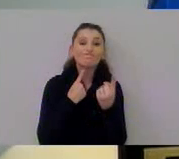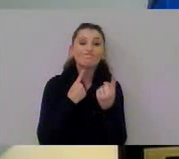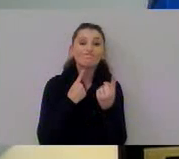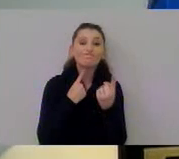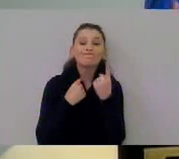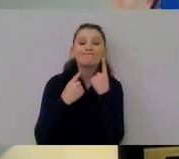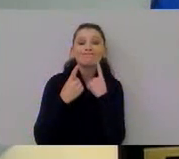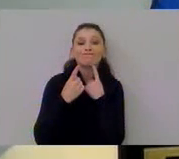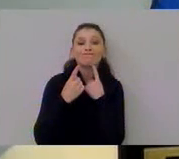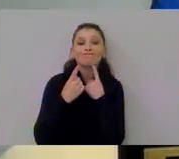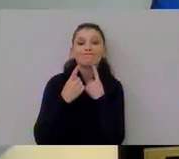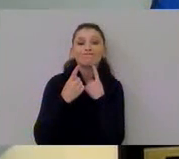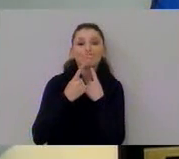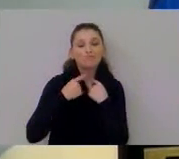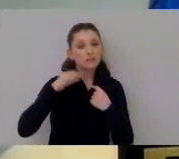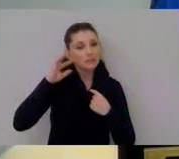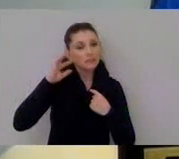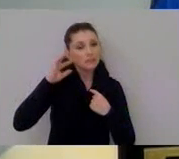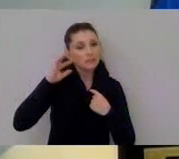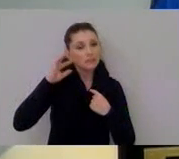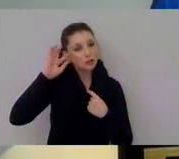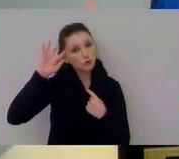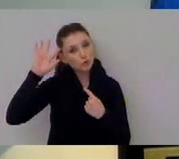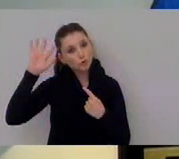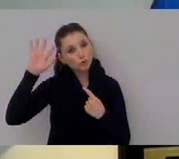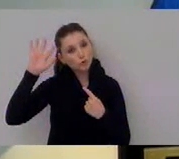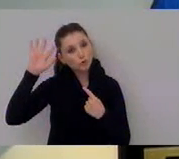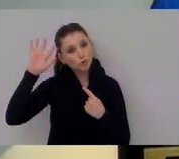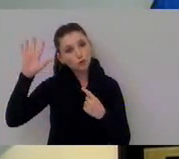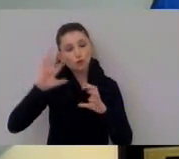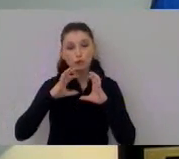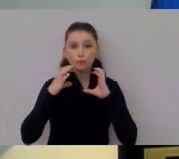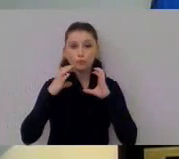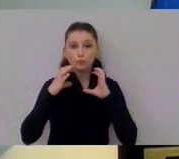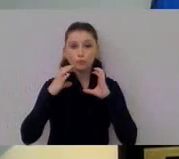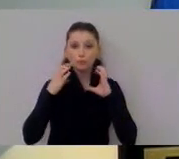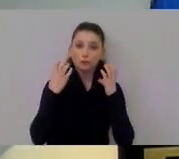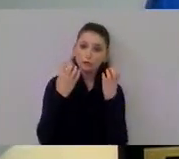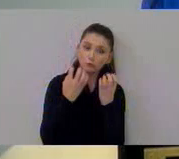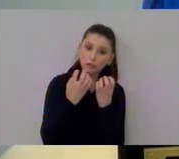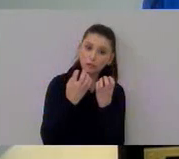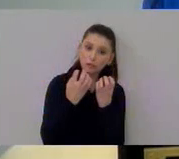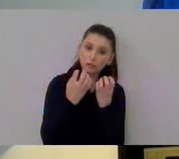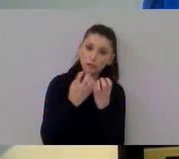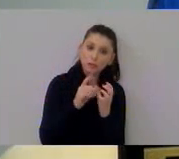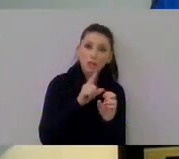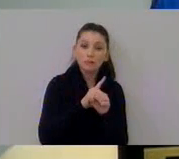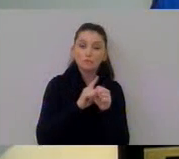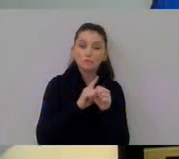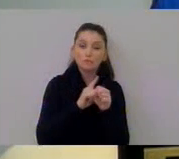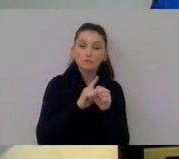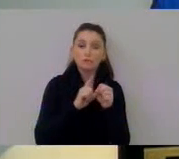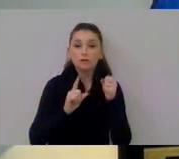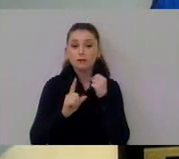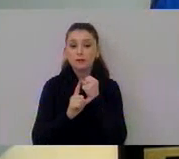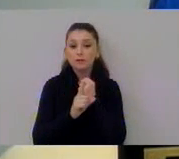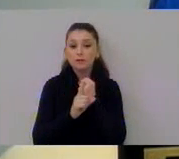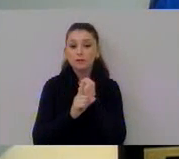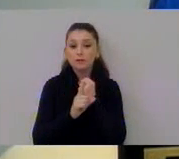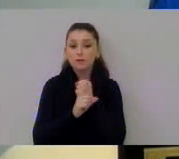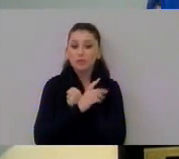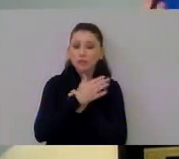uma comunidade, uma sociedade mais justa para a gente viver.